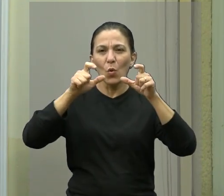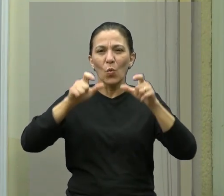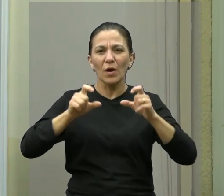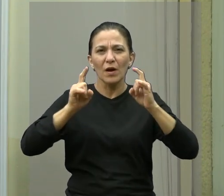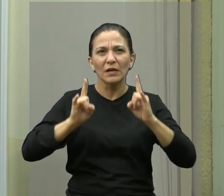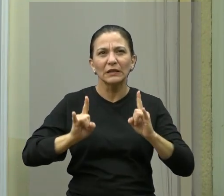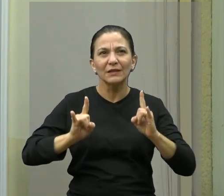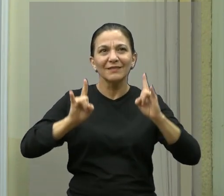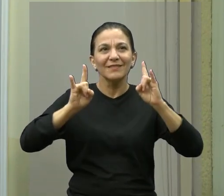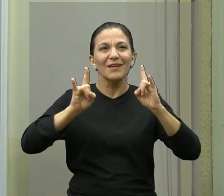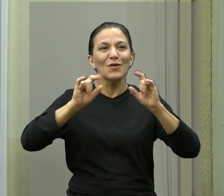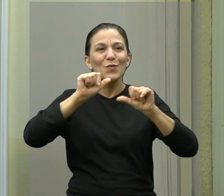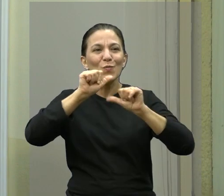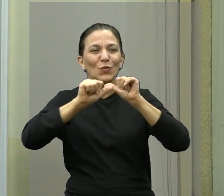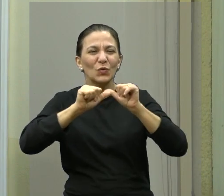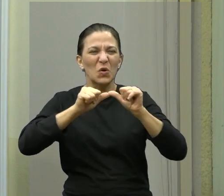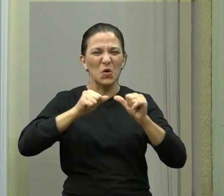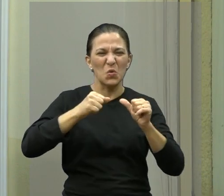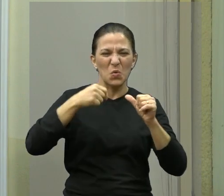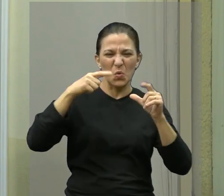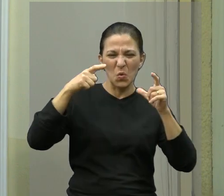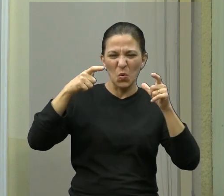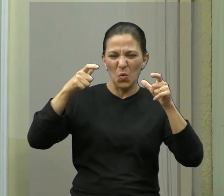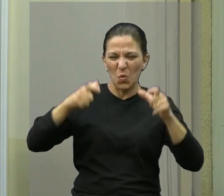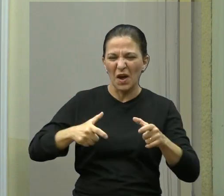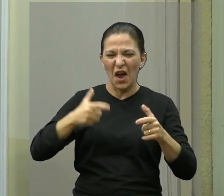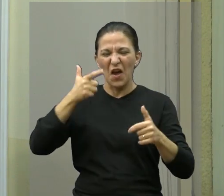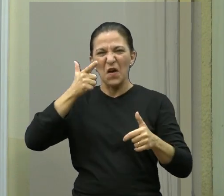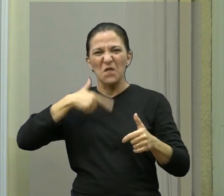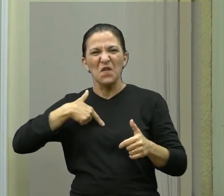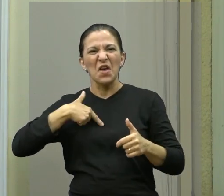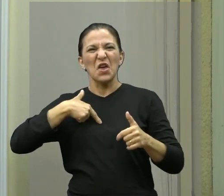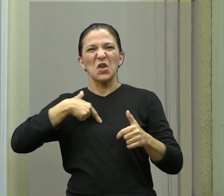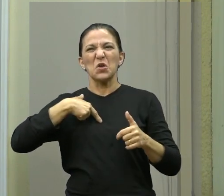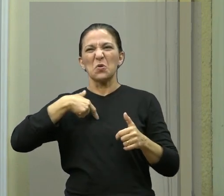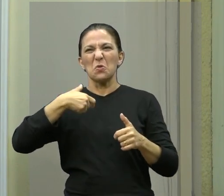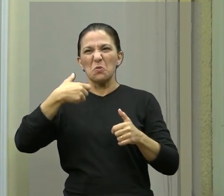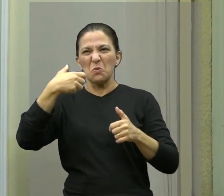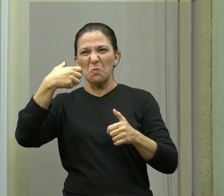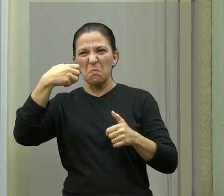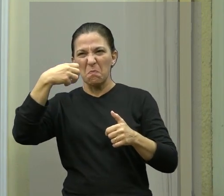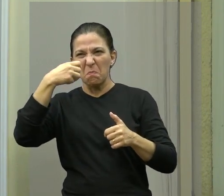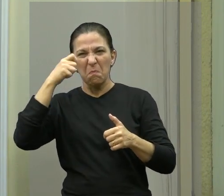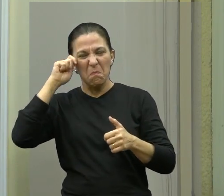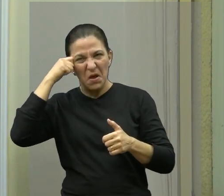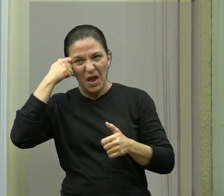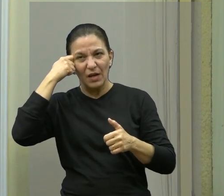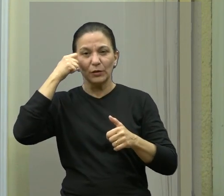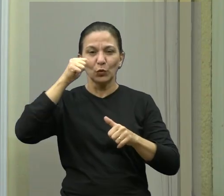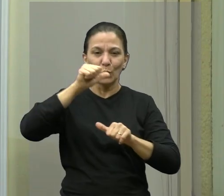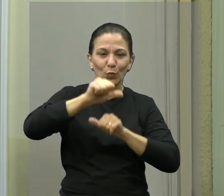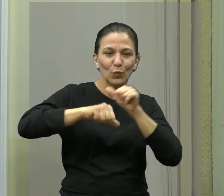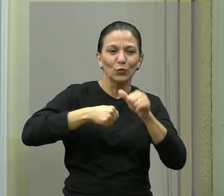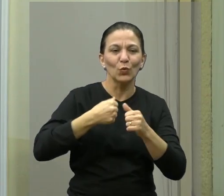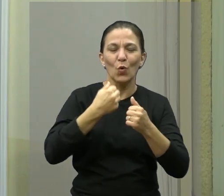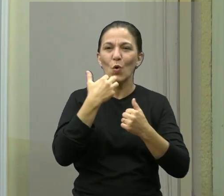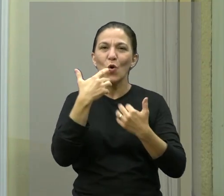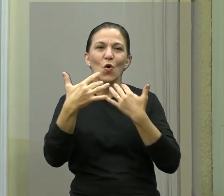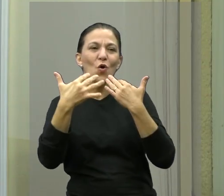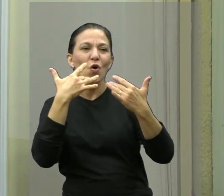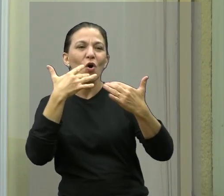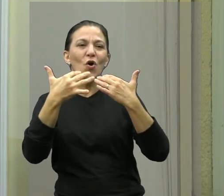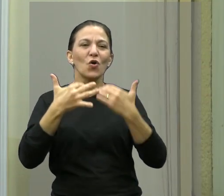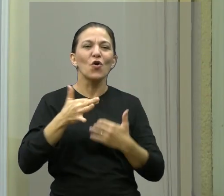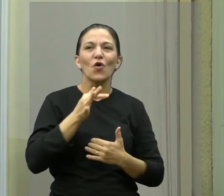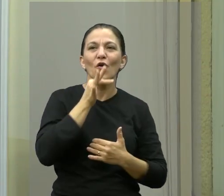com rosas e muitas flores, fazendo com que os presos quisessem ali ficar. A transformação,